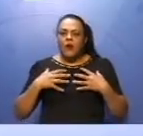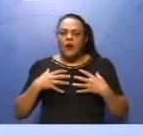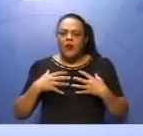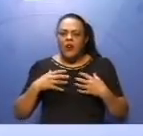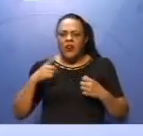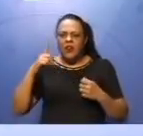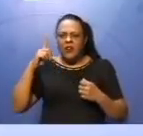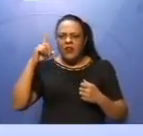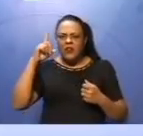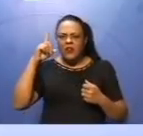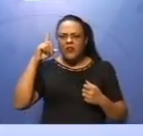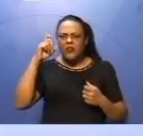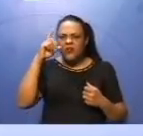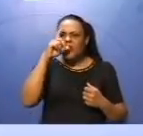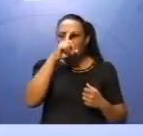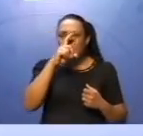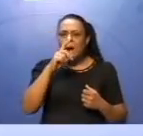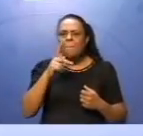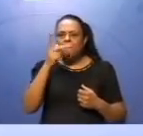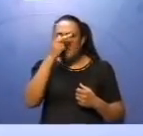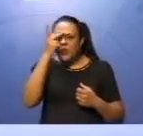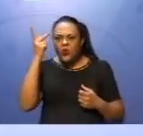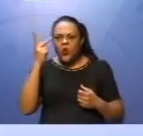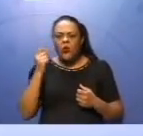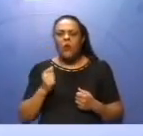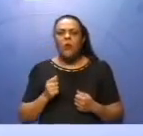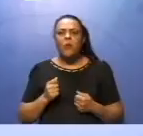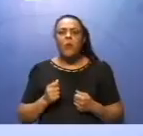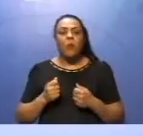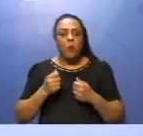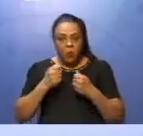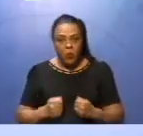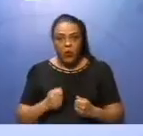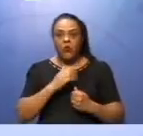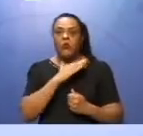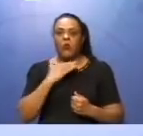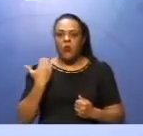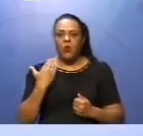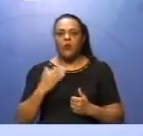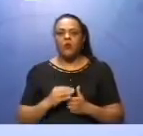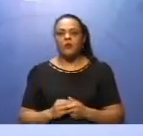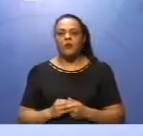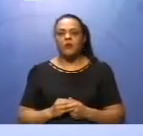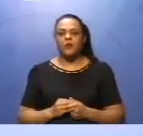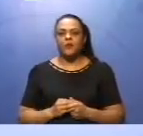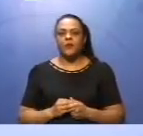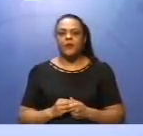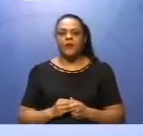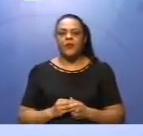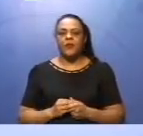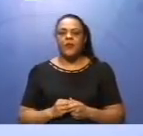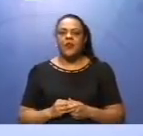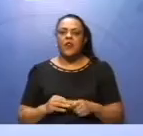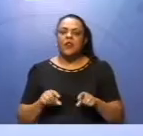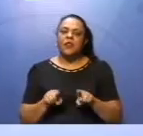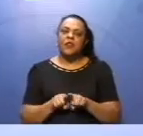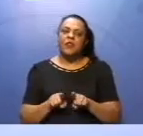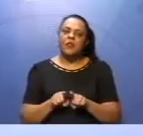podendo levar até a morte. Aí nós vamos, então, entendendo como tudo acontece, a